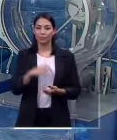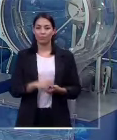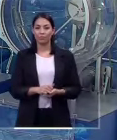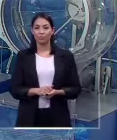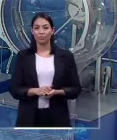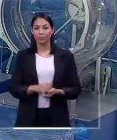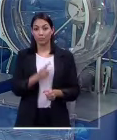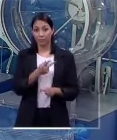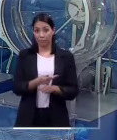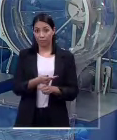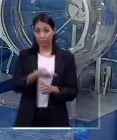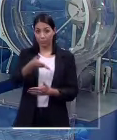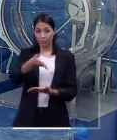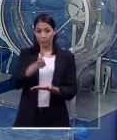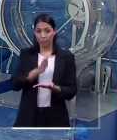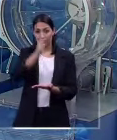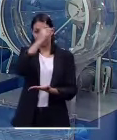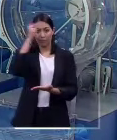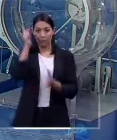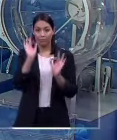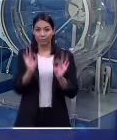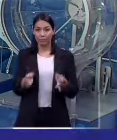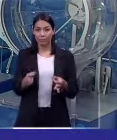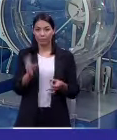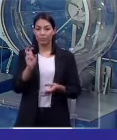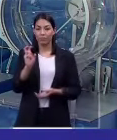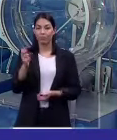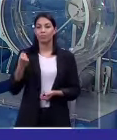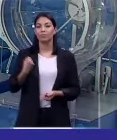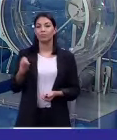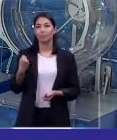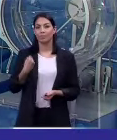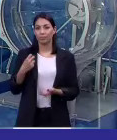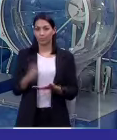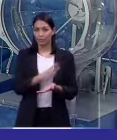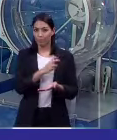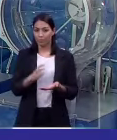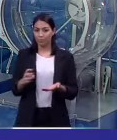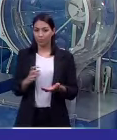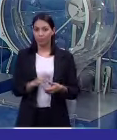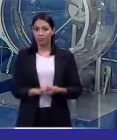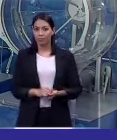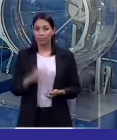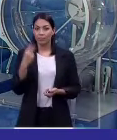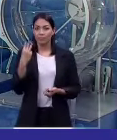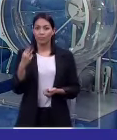O valor a ser distribuído entre os acertadores dos cinco números hoje na Quina é de